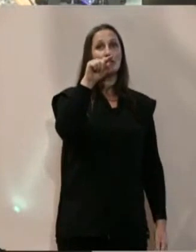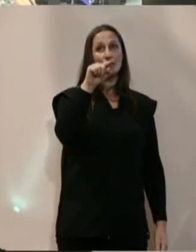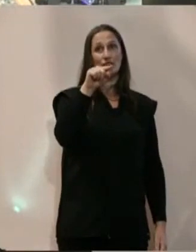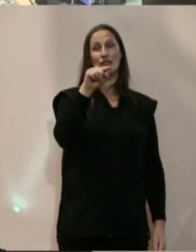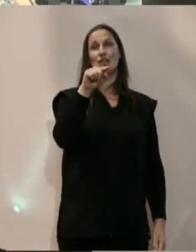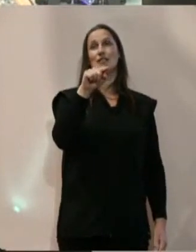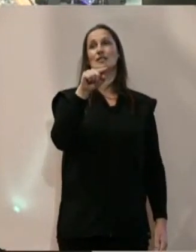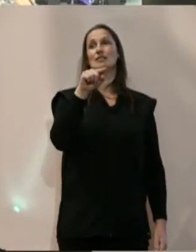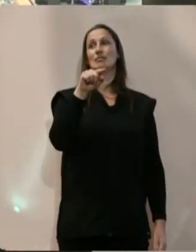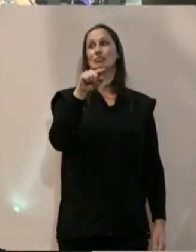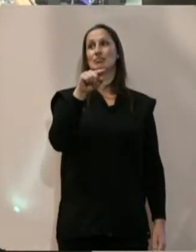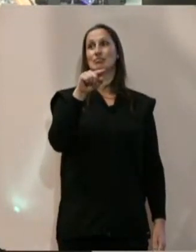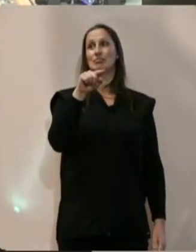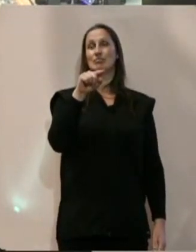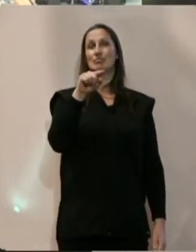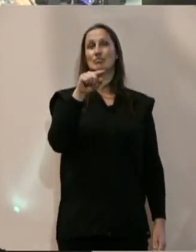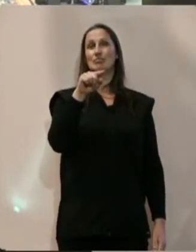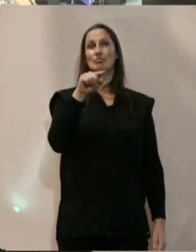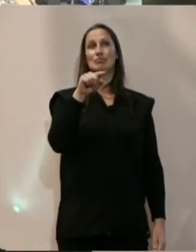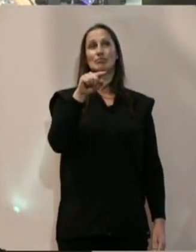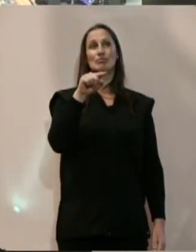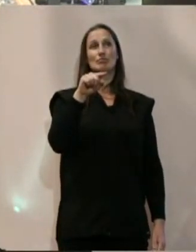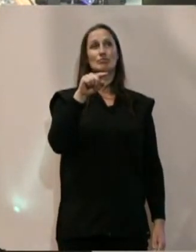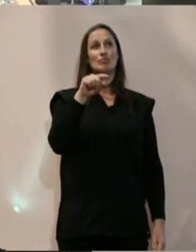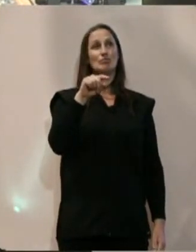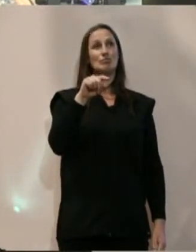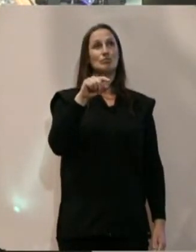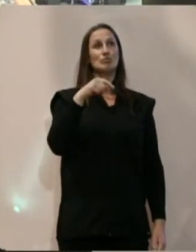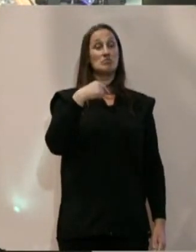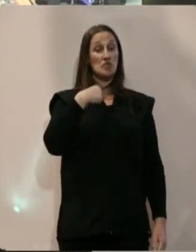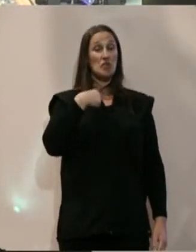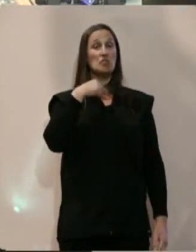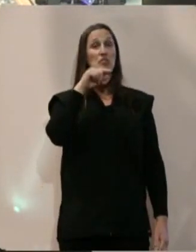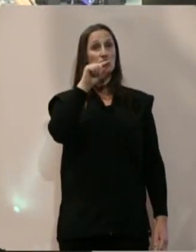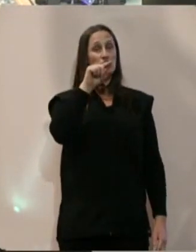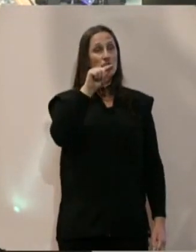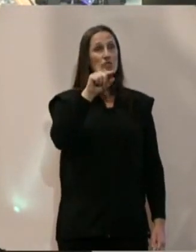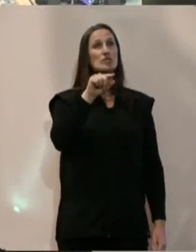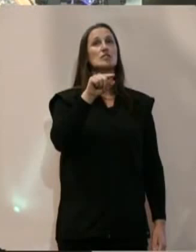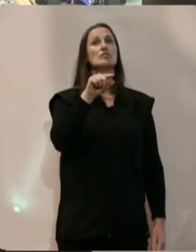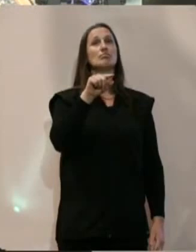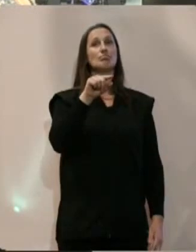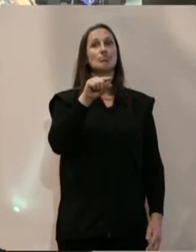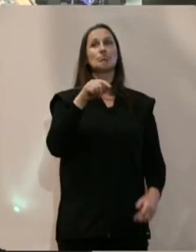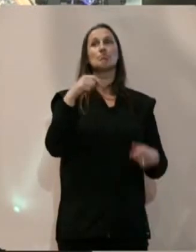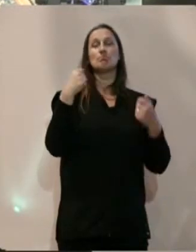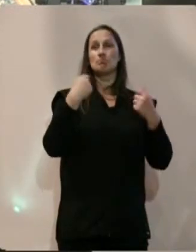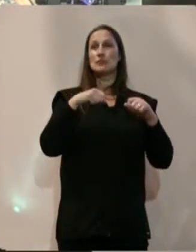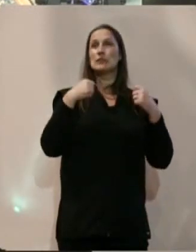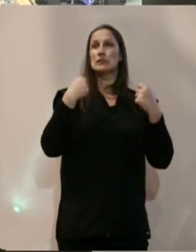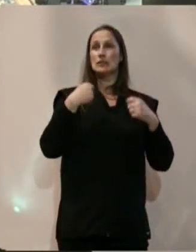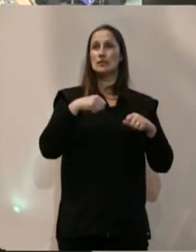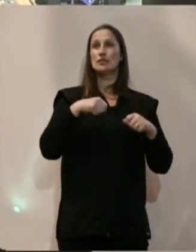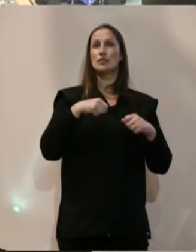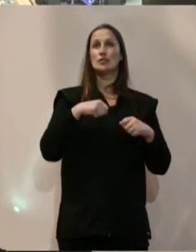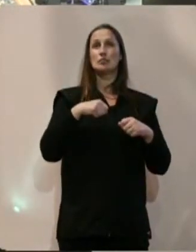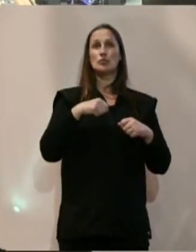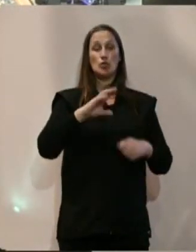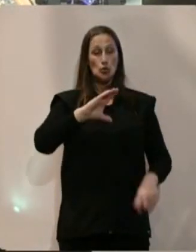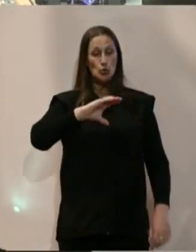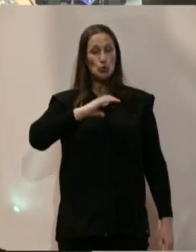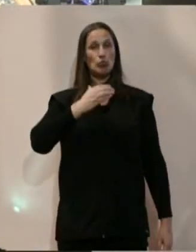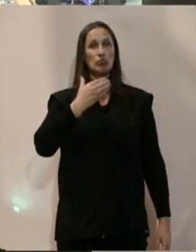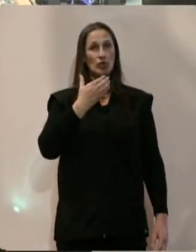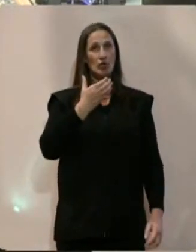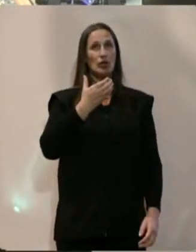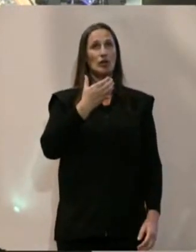extraordinária são pessoas como você, como eu, que estão espalhados por essa terra, que talvez